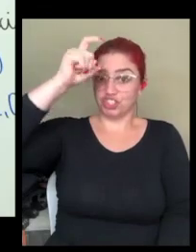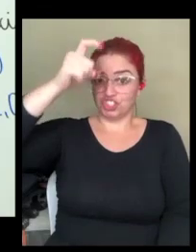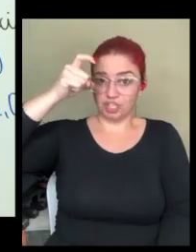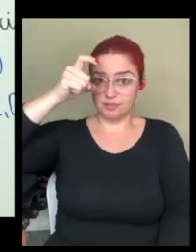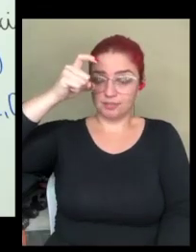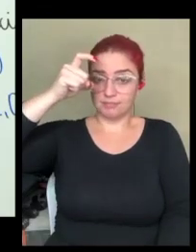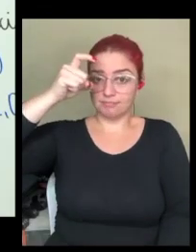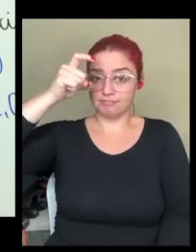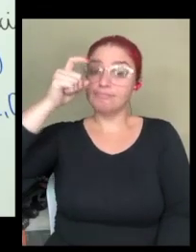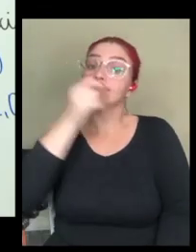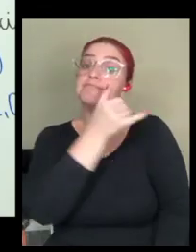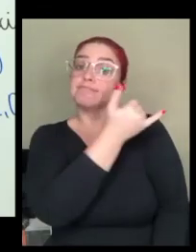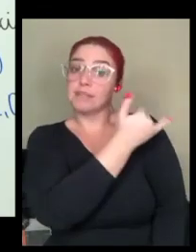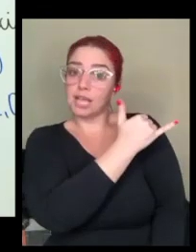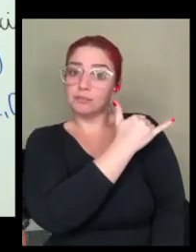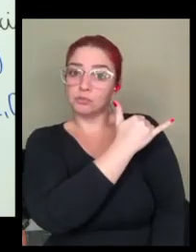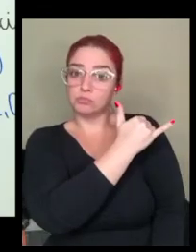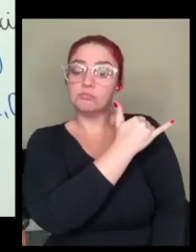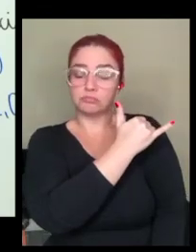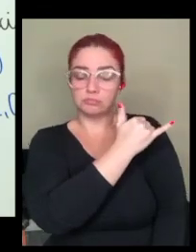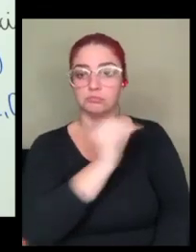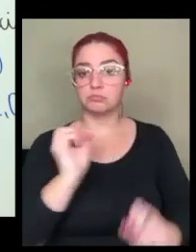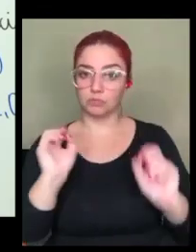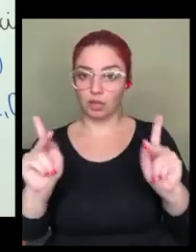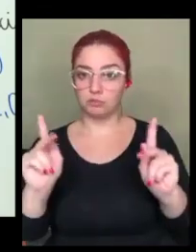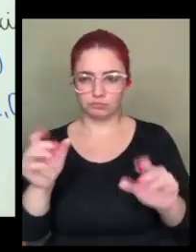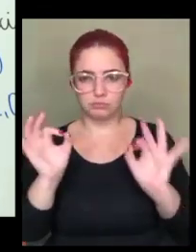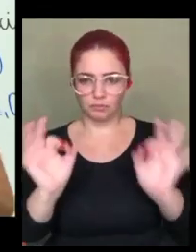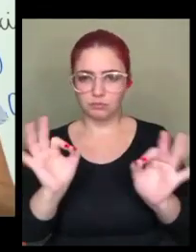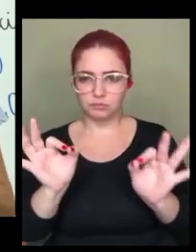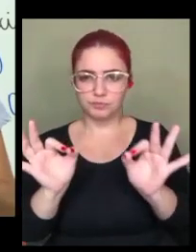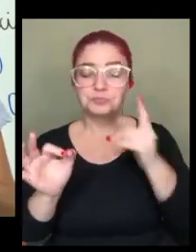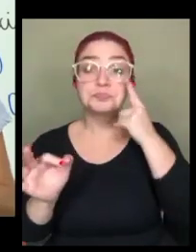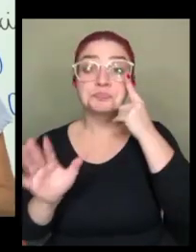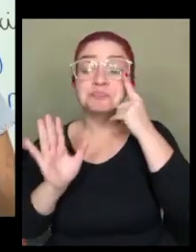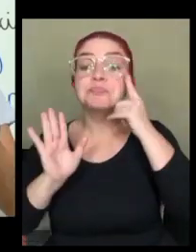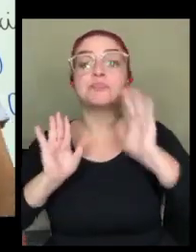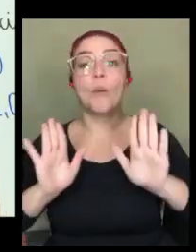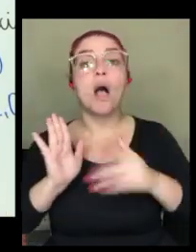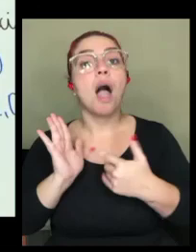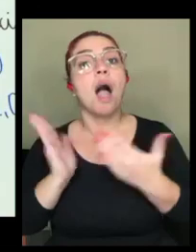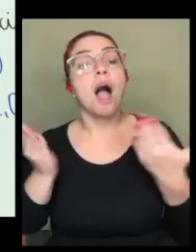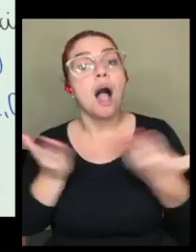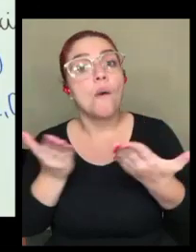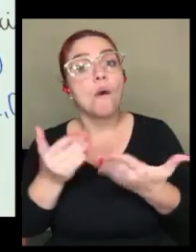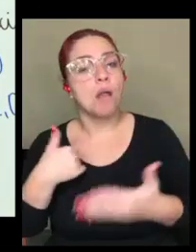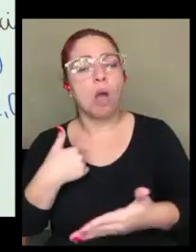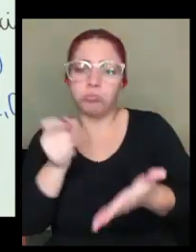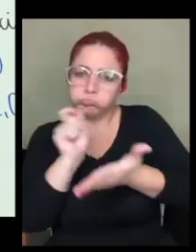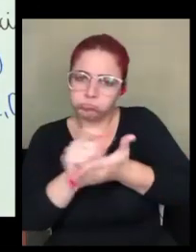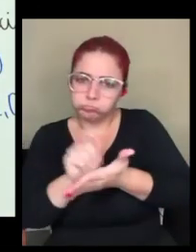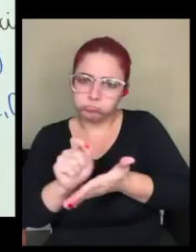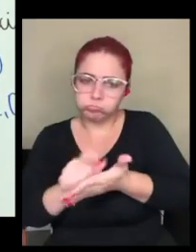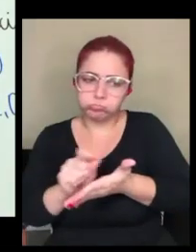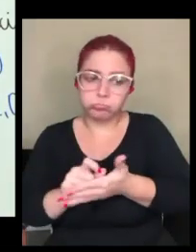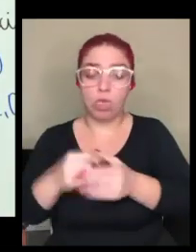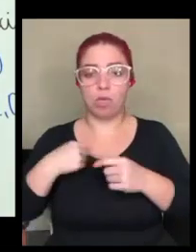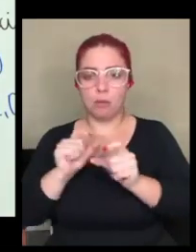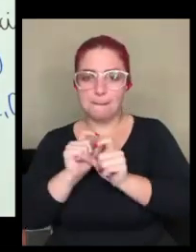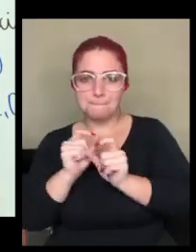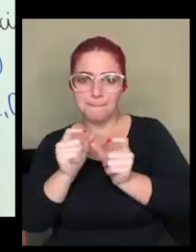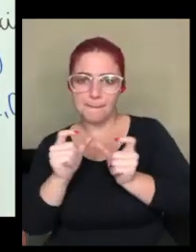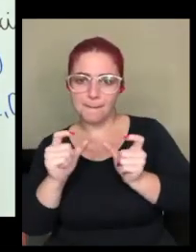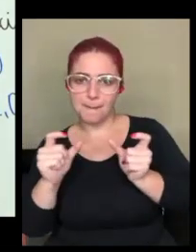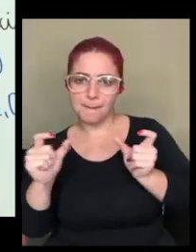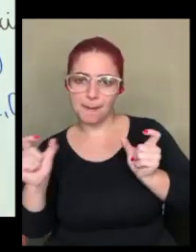letra x aqui e outra letra y aqui, certo? Agora, aqui eu escrevi, então,